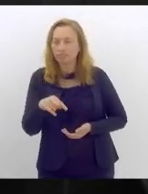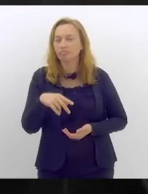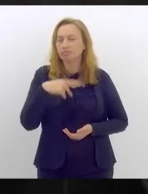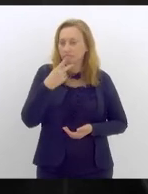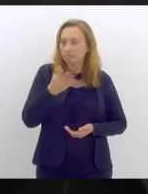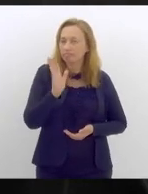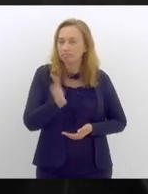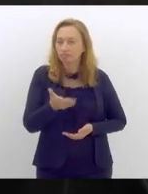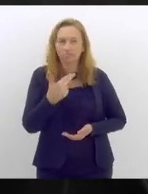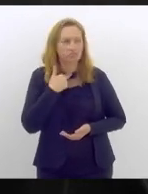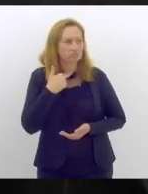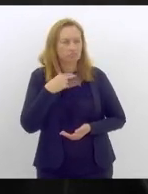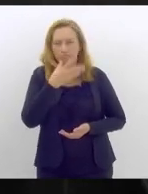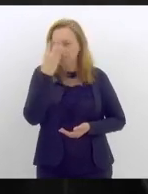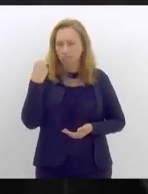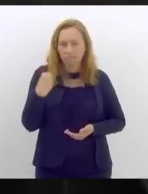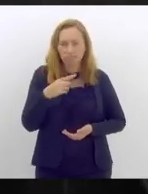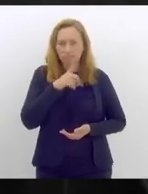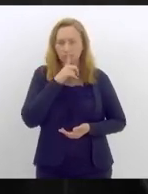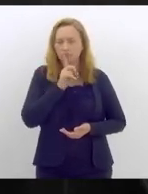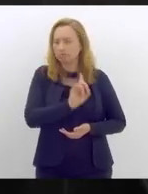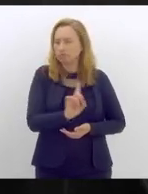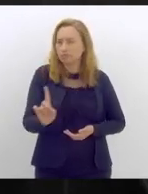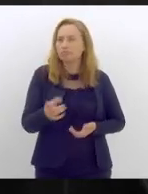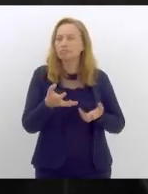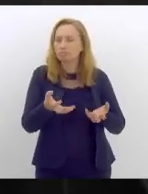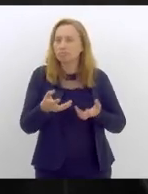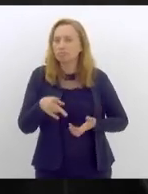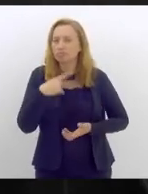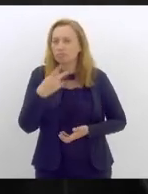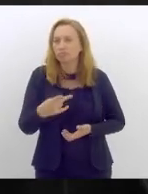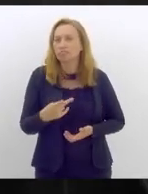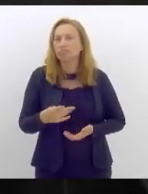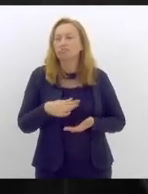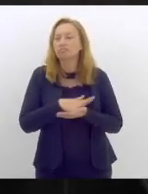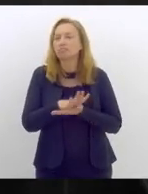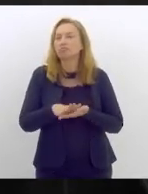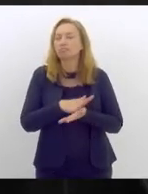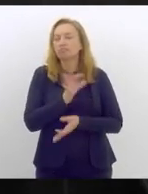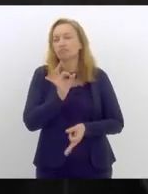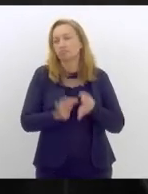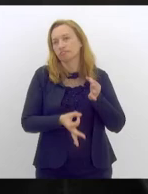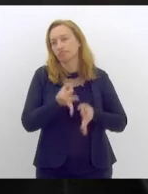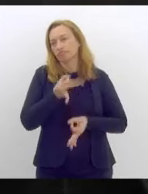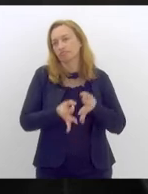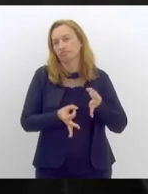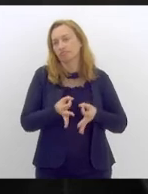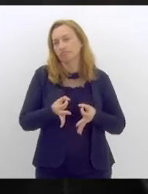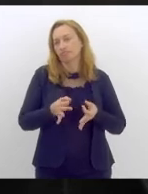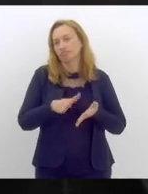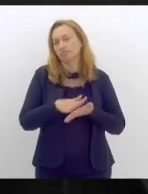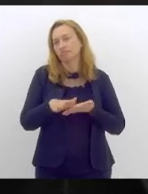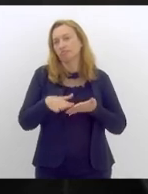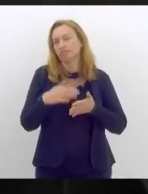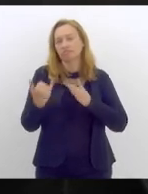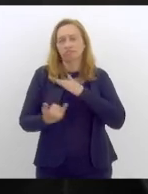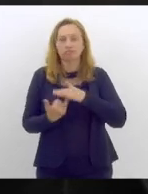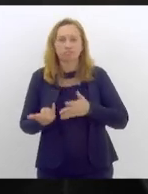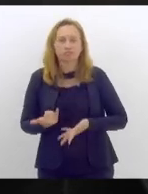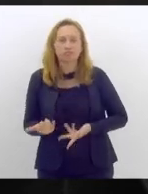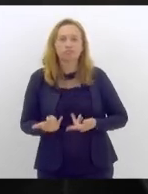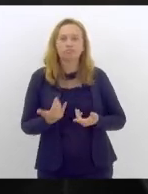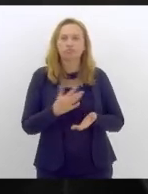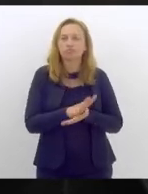isso passar sobre silêncio e eu quero aqui dizer que Nada justifica nenhum embate institucional nenhuma